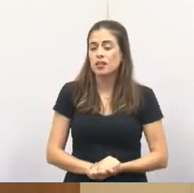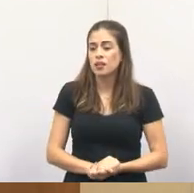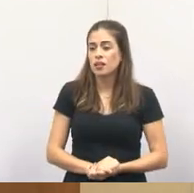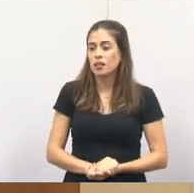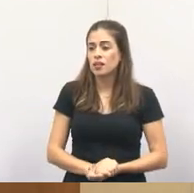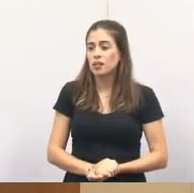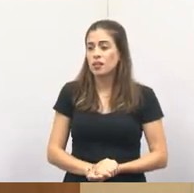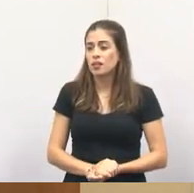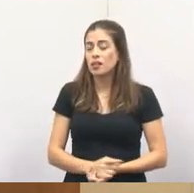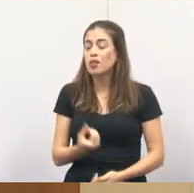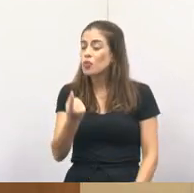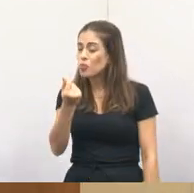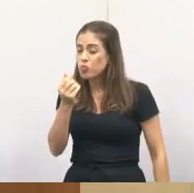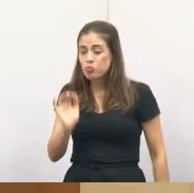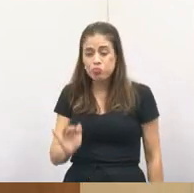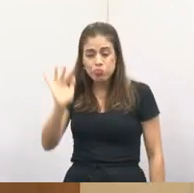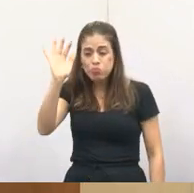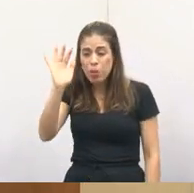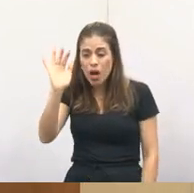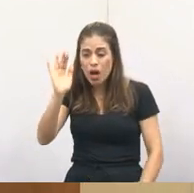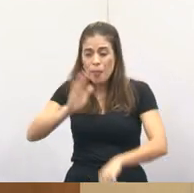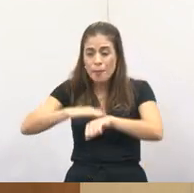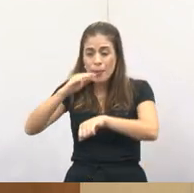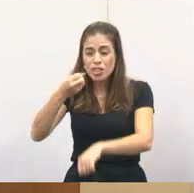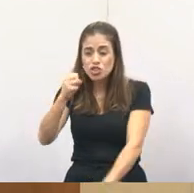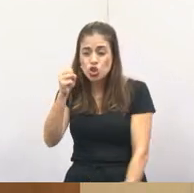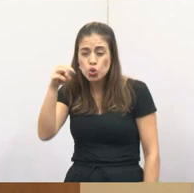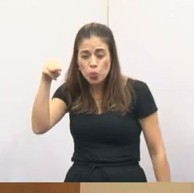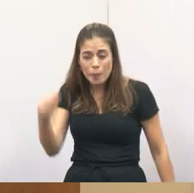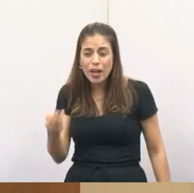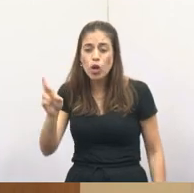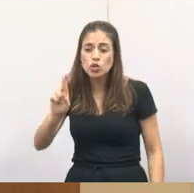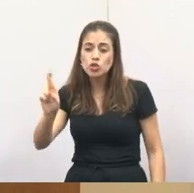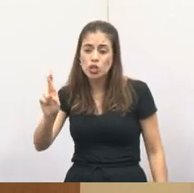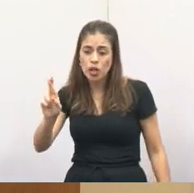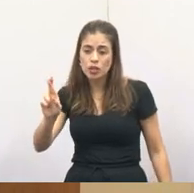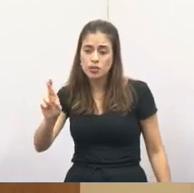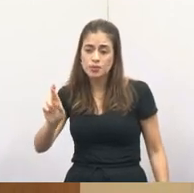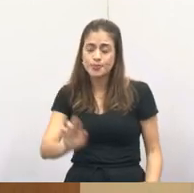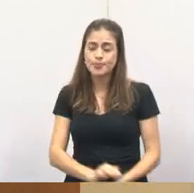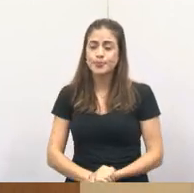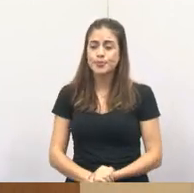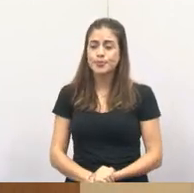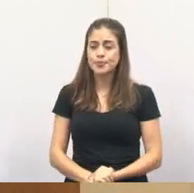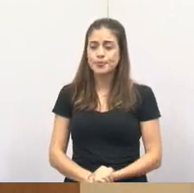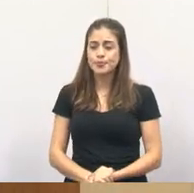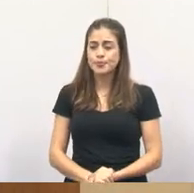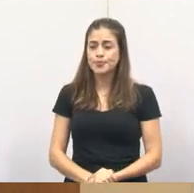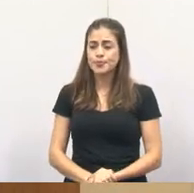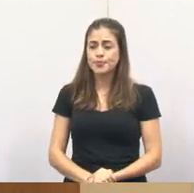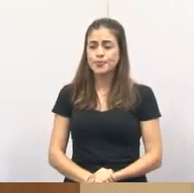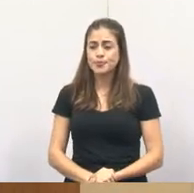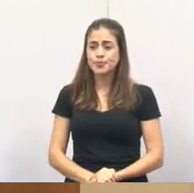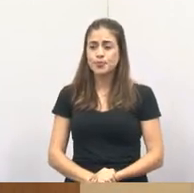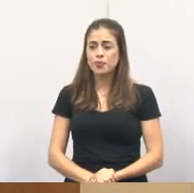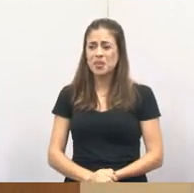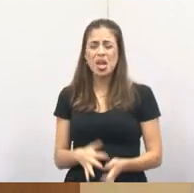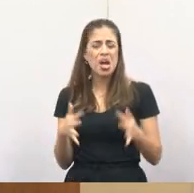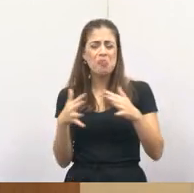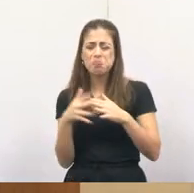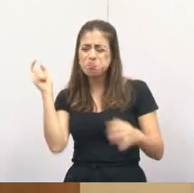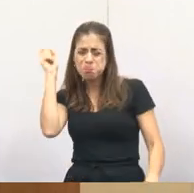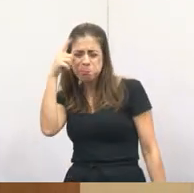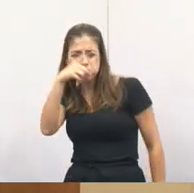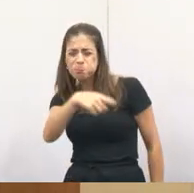e o custo dela Aumentou e mais de 8 milhões de reais não é uma obra tão complexa